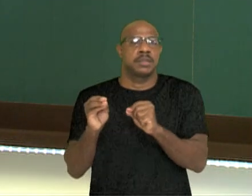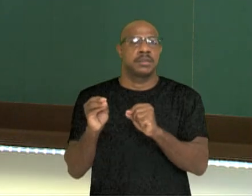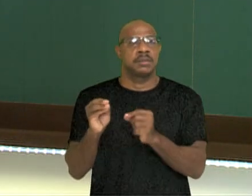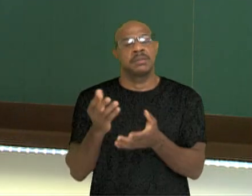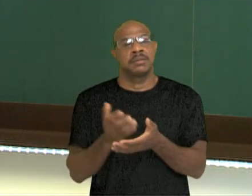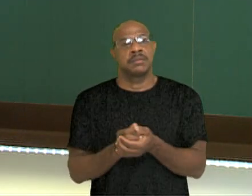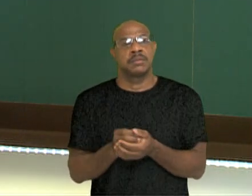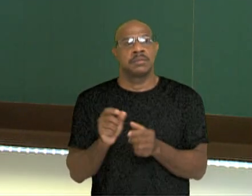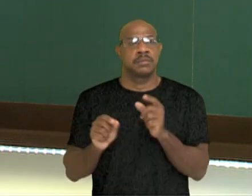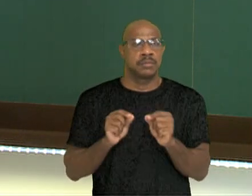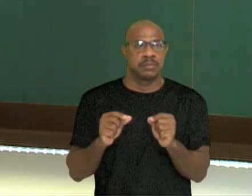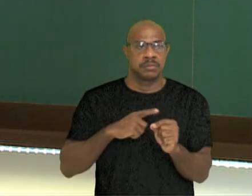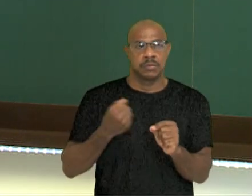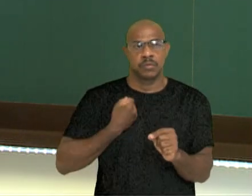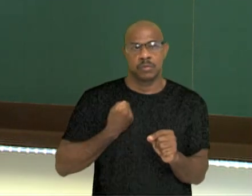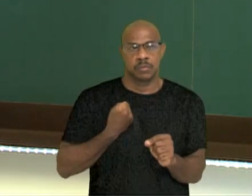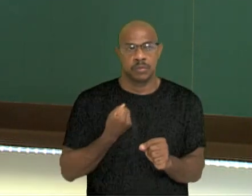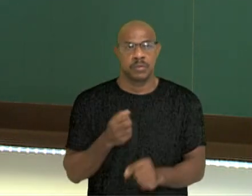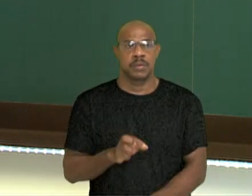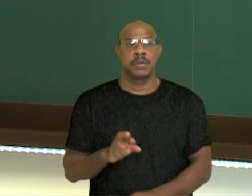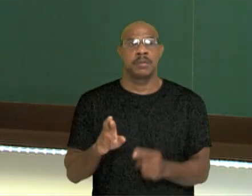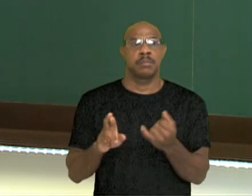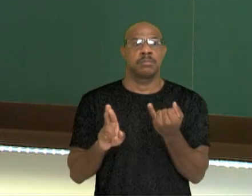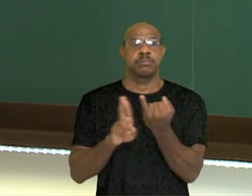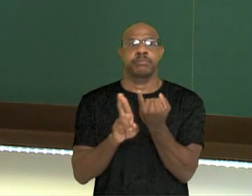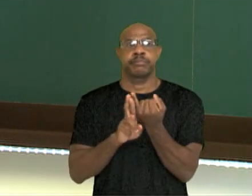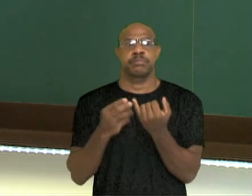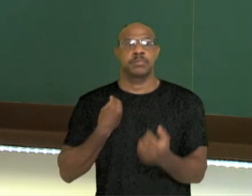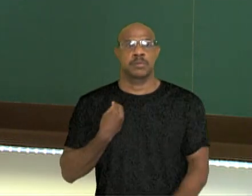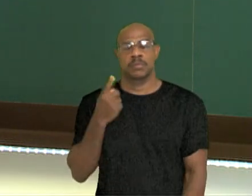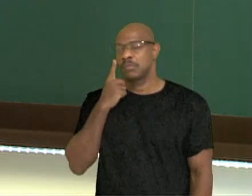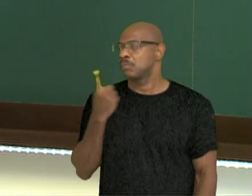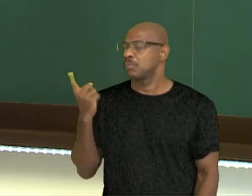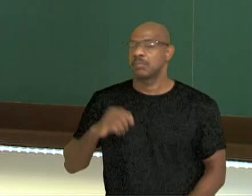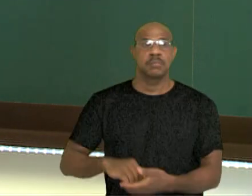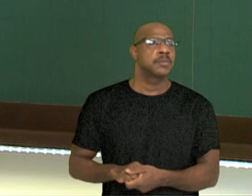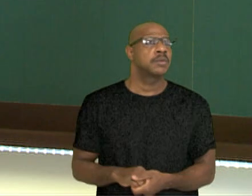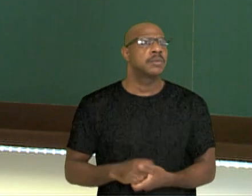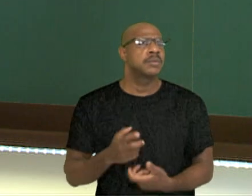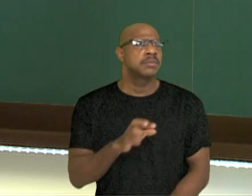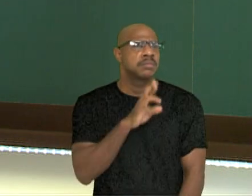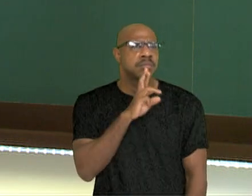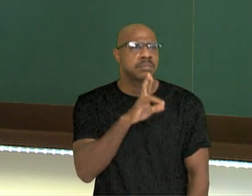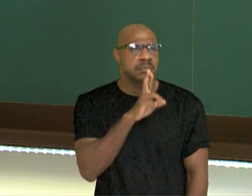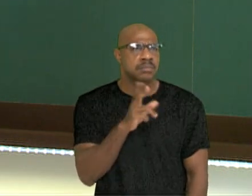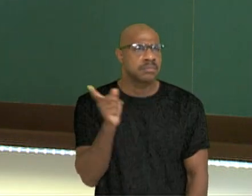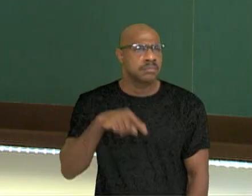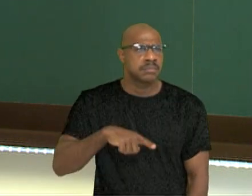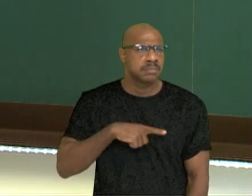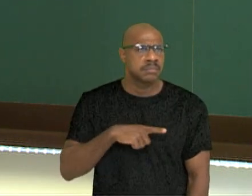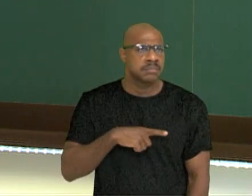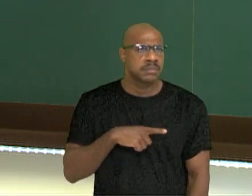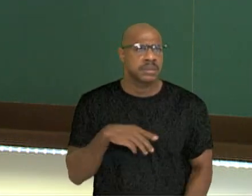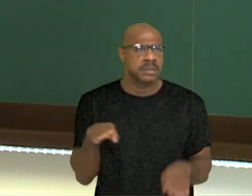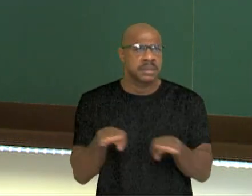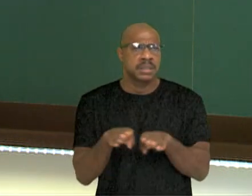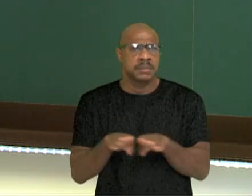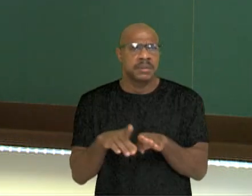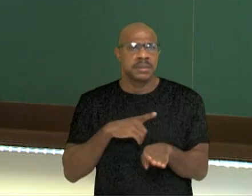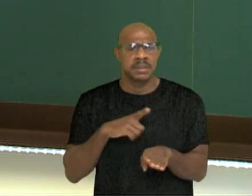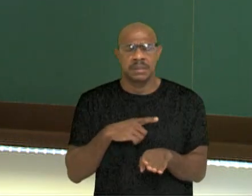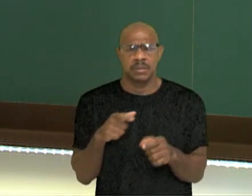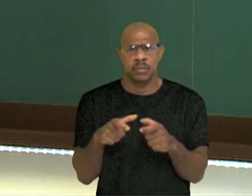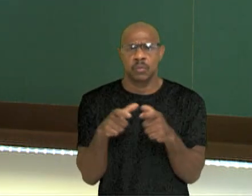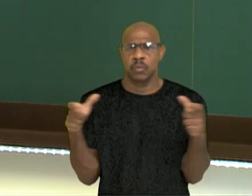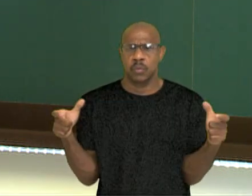aí no contexto dos números reais. E a imagem, será que os resultados obtidos também estão num conjunto grande